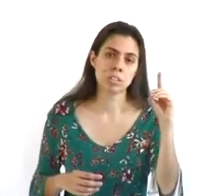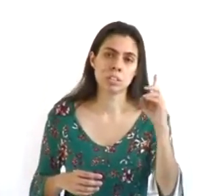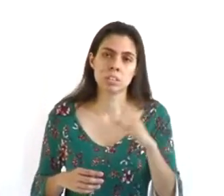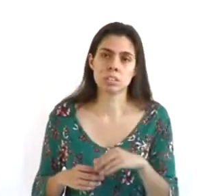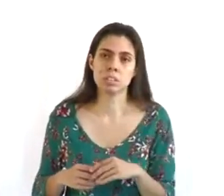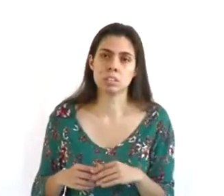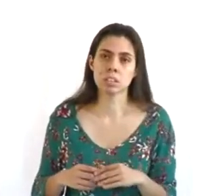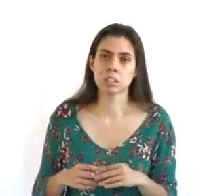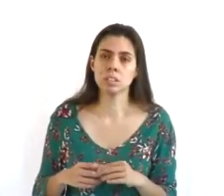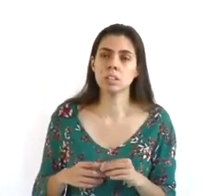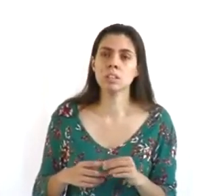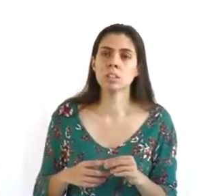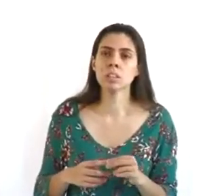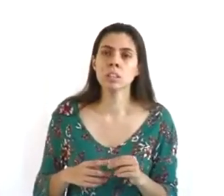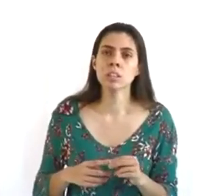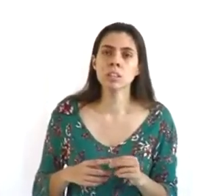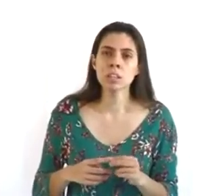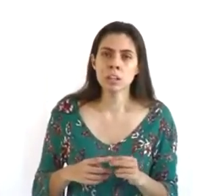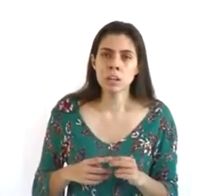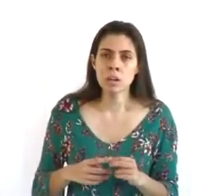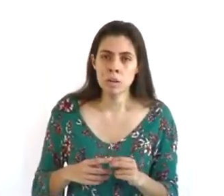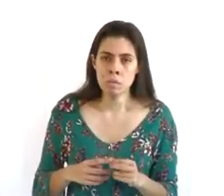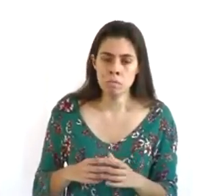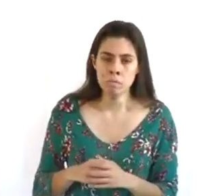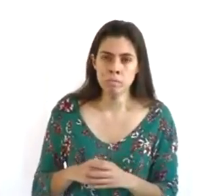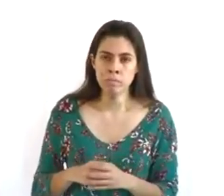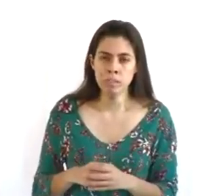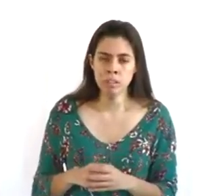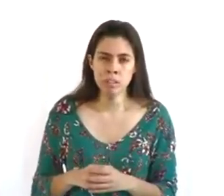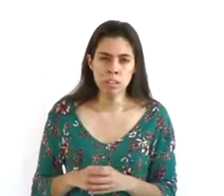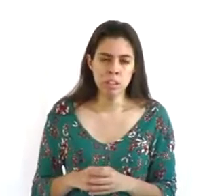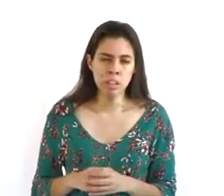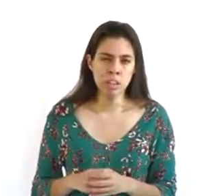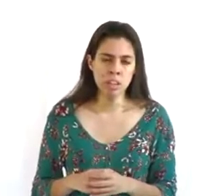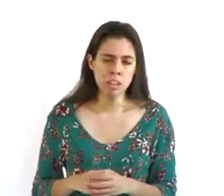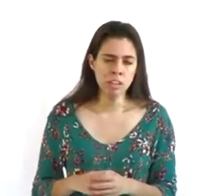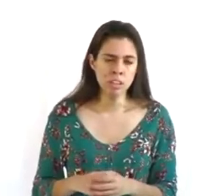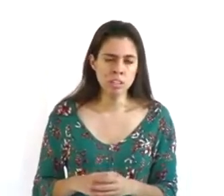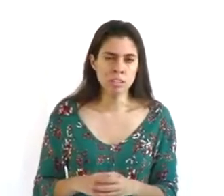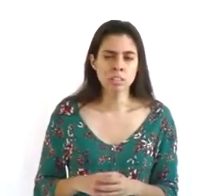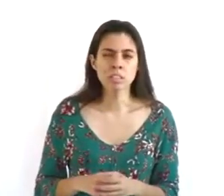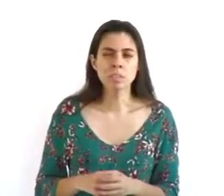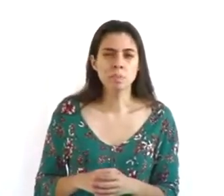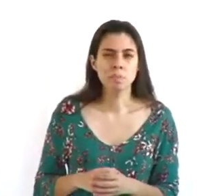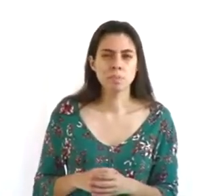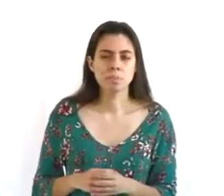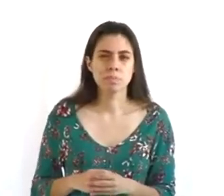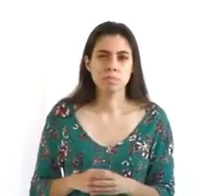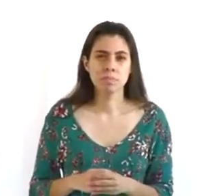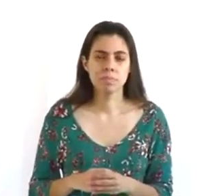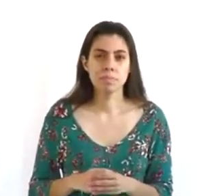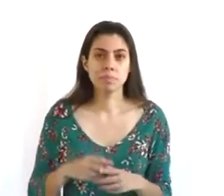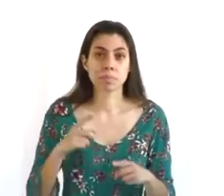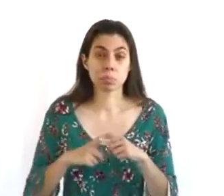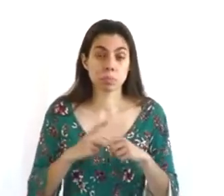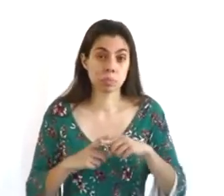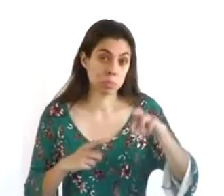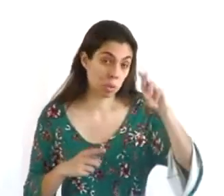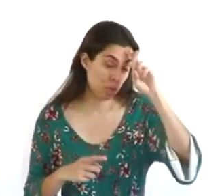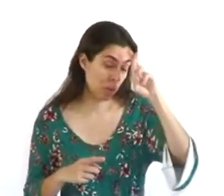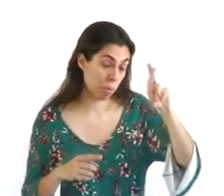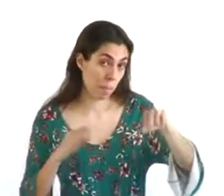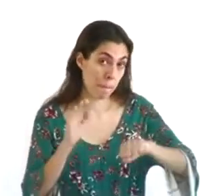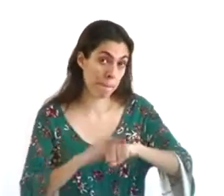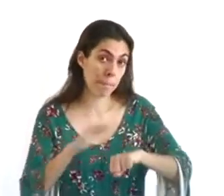sua bondade sobre nós. Eu preciso render graças ao Senhor, também como nos diz o verso 3, porque Ele é o Senhor dos